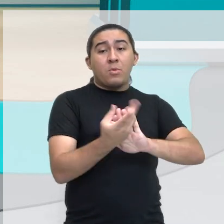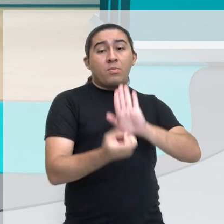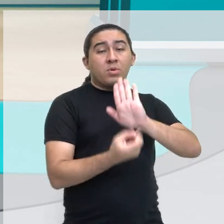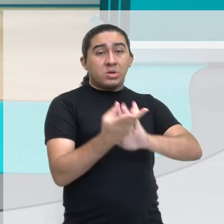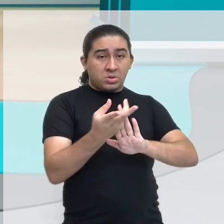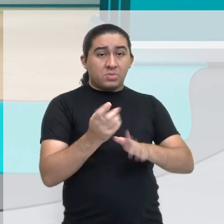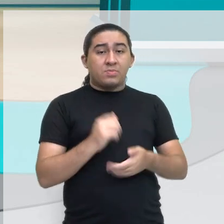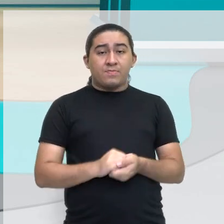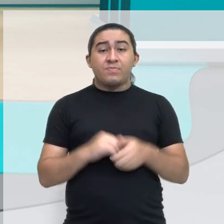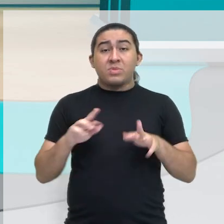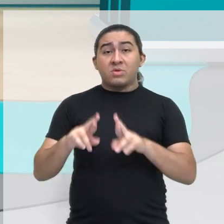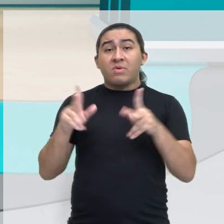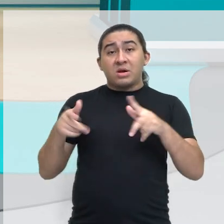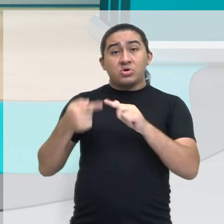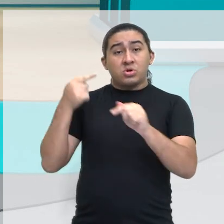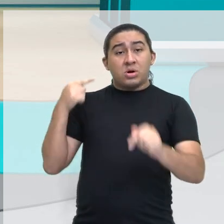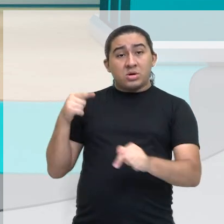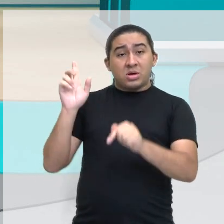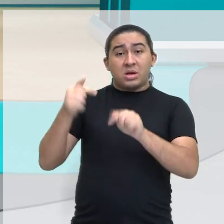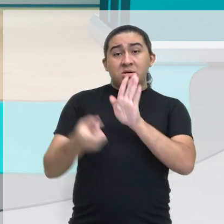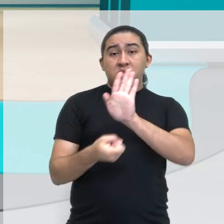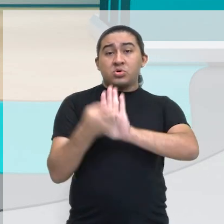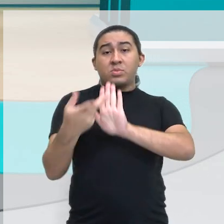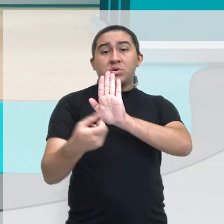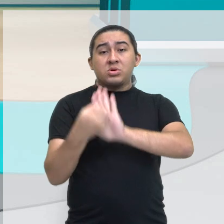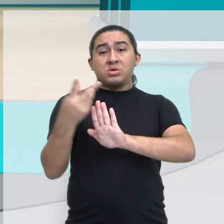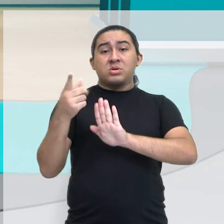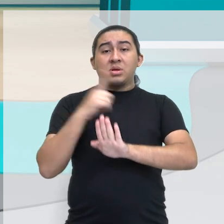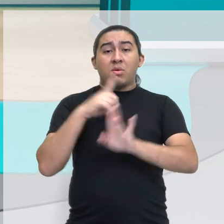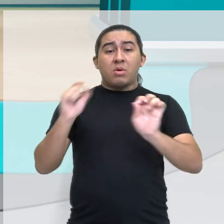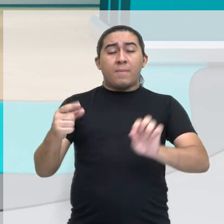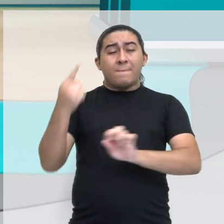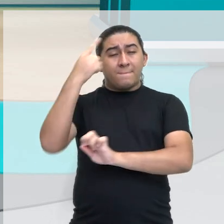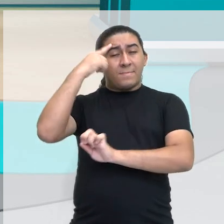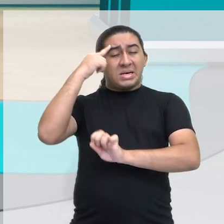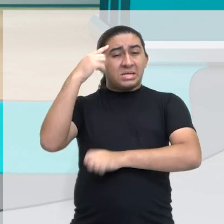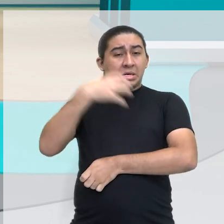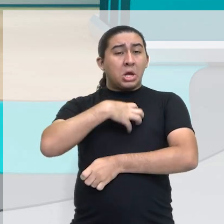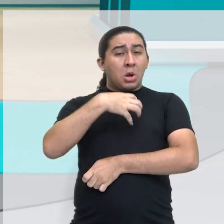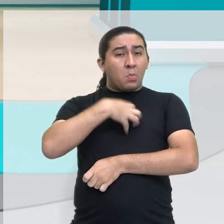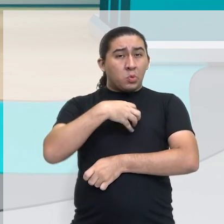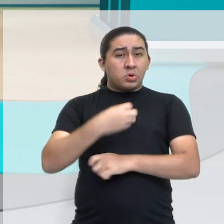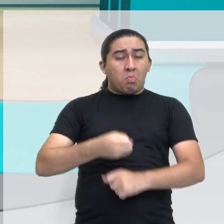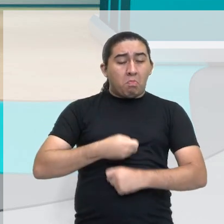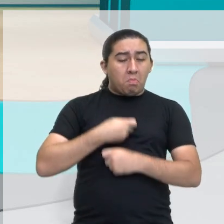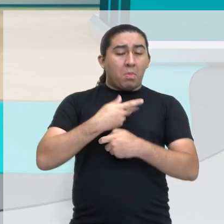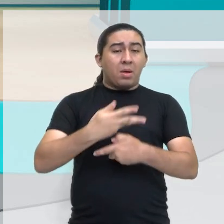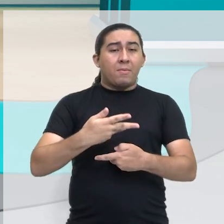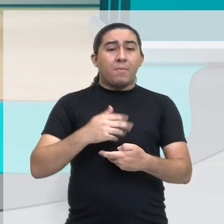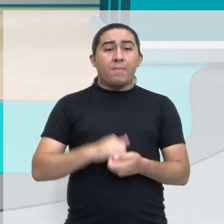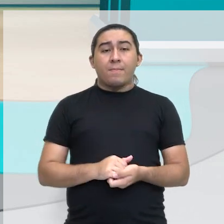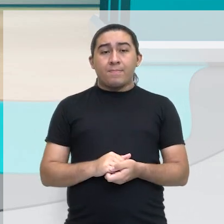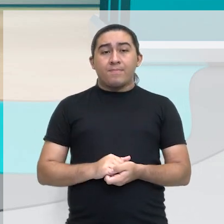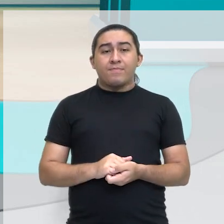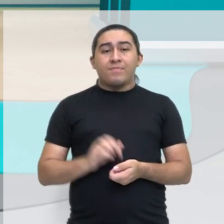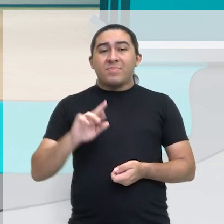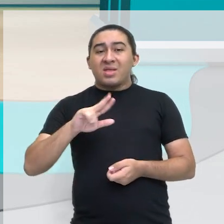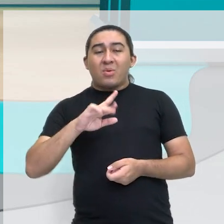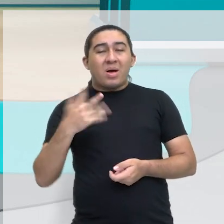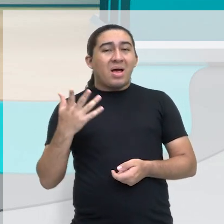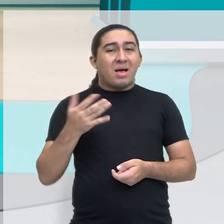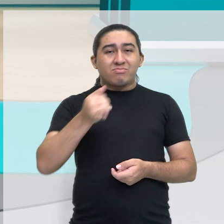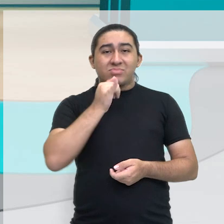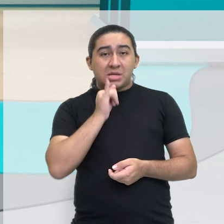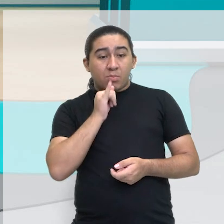do impressionismo, o expressionista eles retratavam as emoções, não as alegrias,